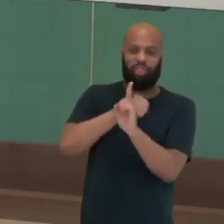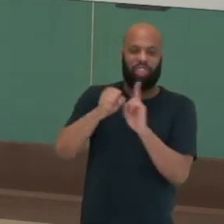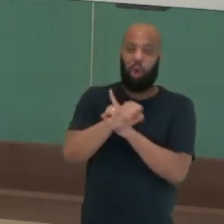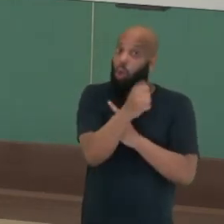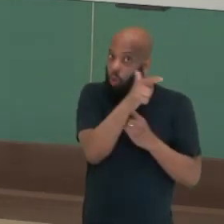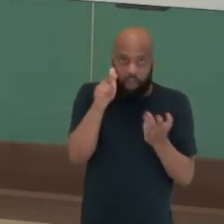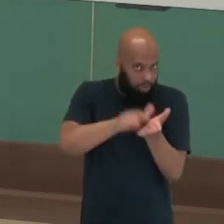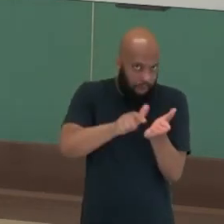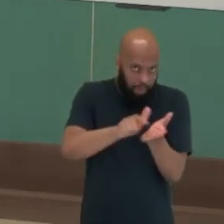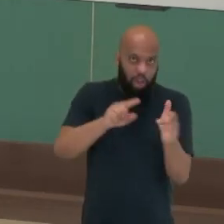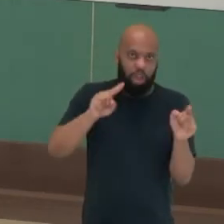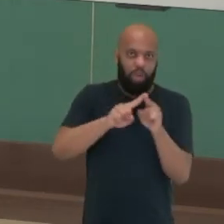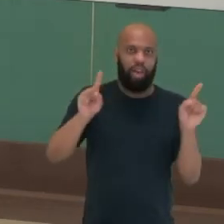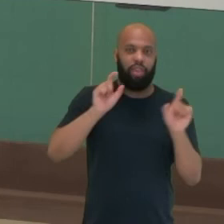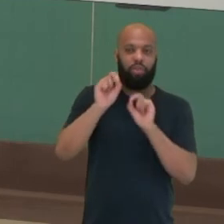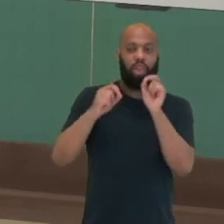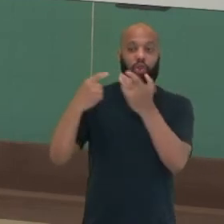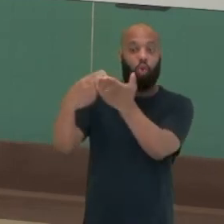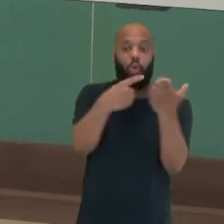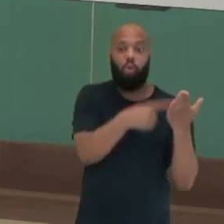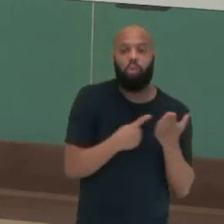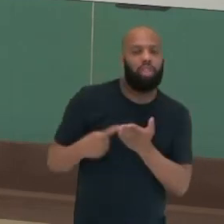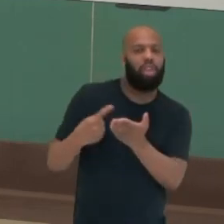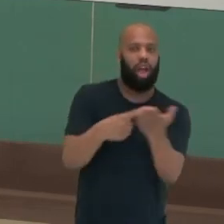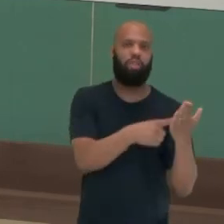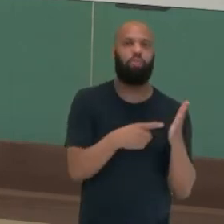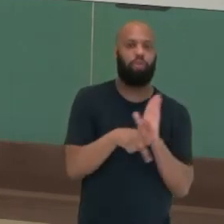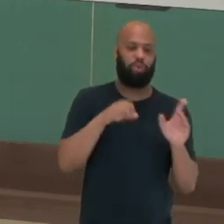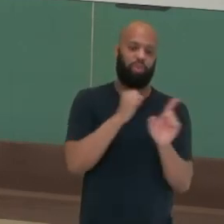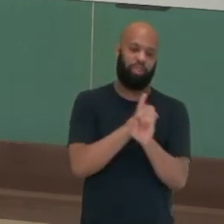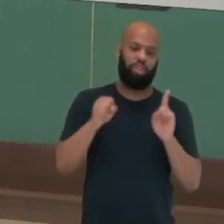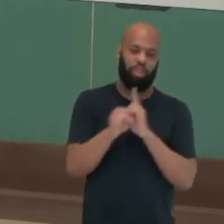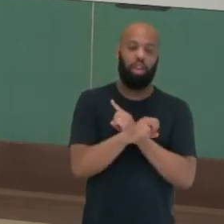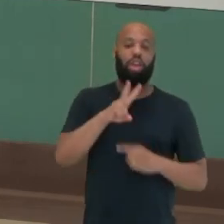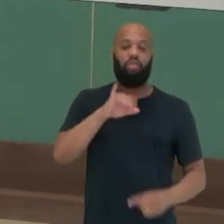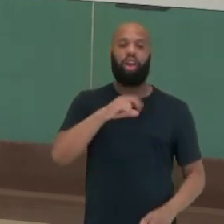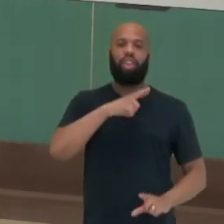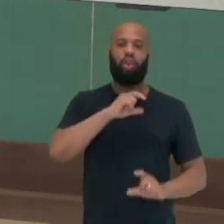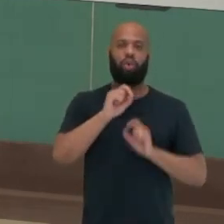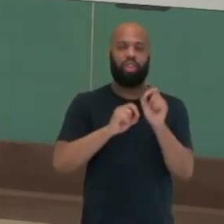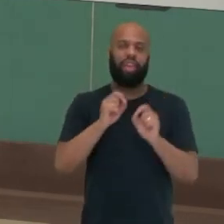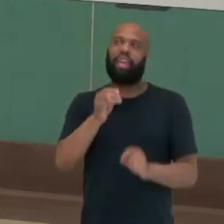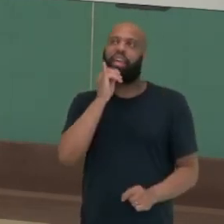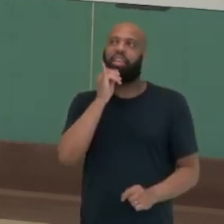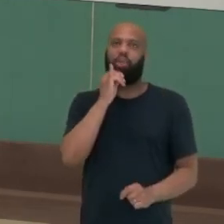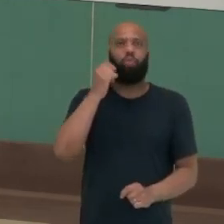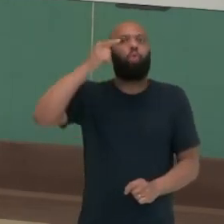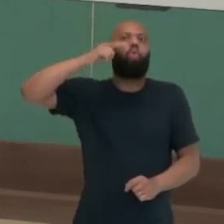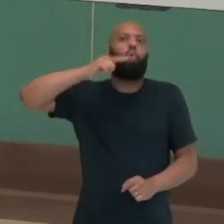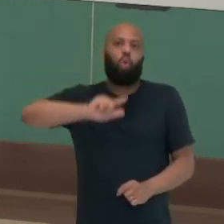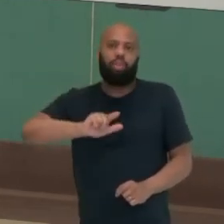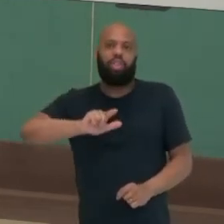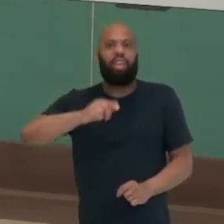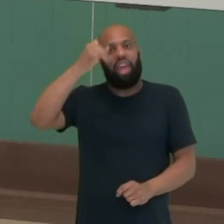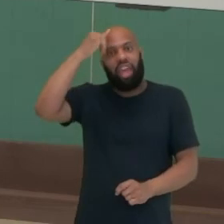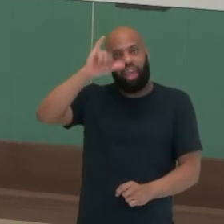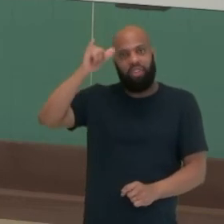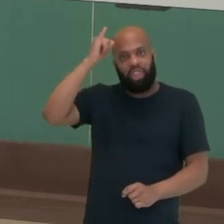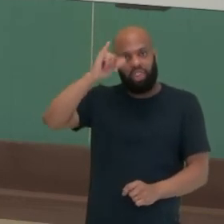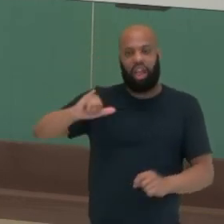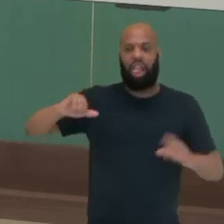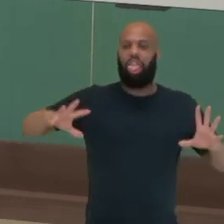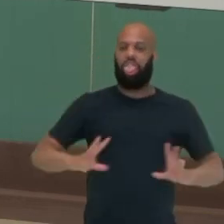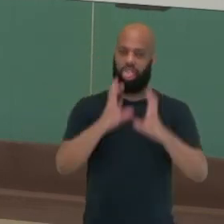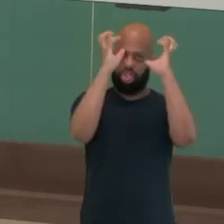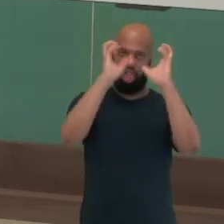papel, mas que é estabelecido entre os homens, para conter uma situação de guerra de todos contra todos. Em sua